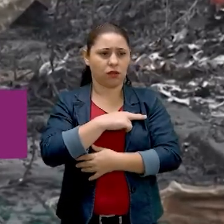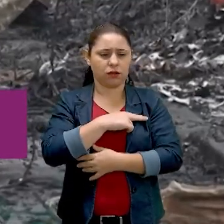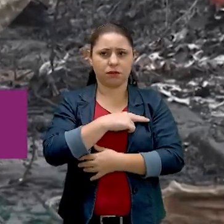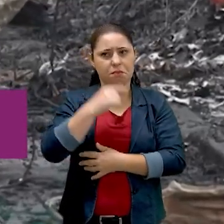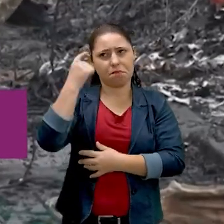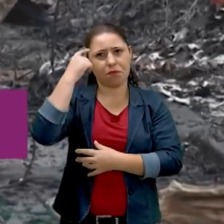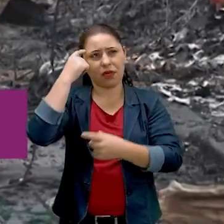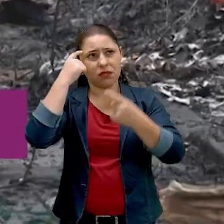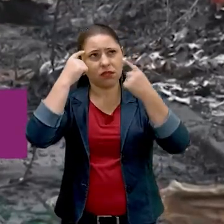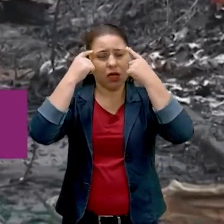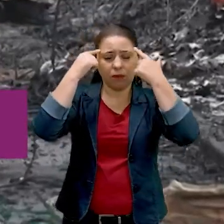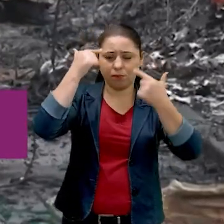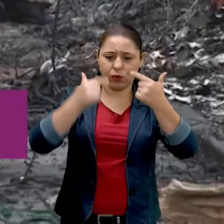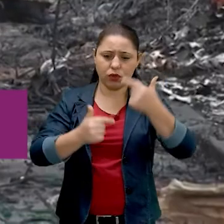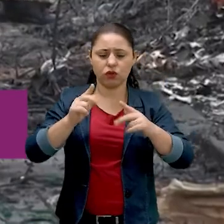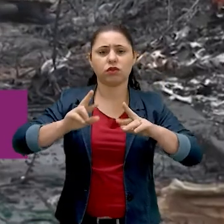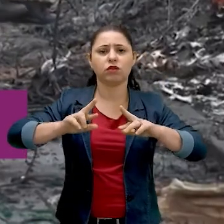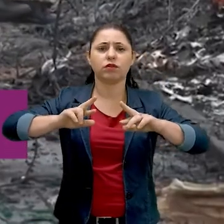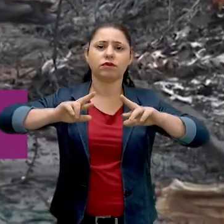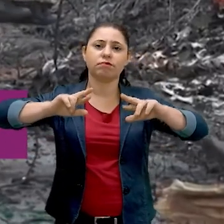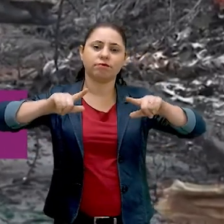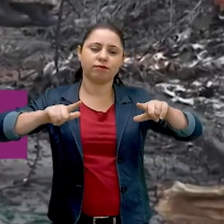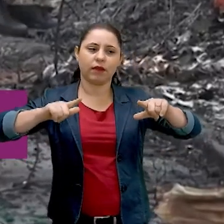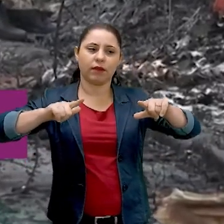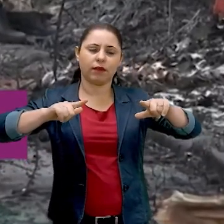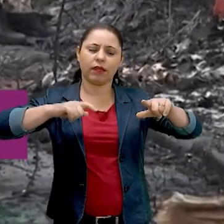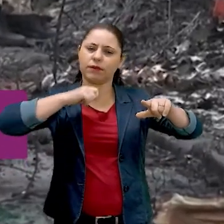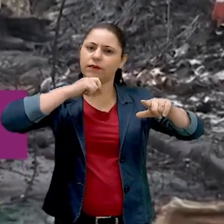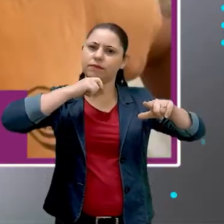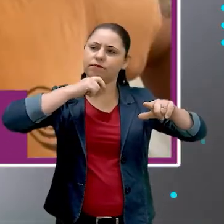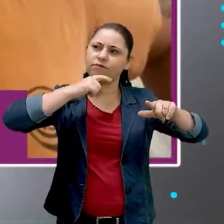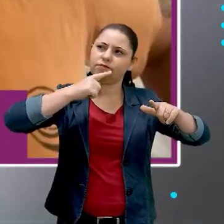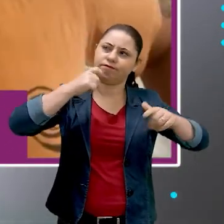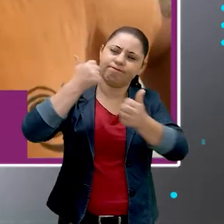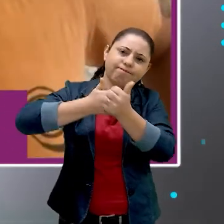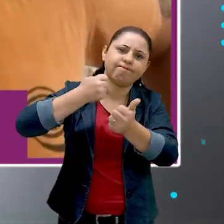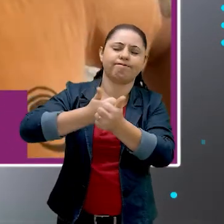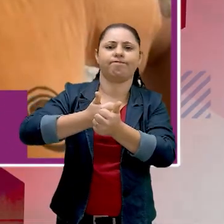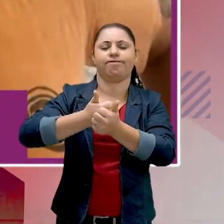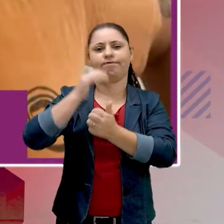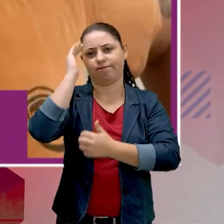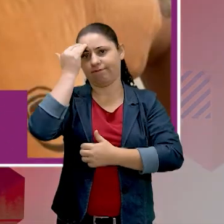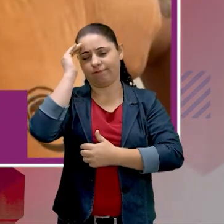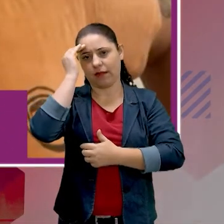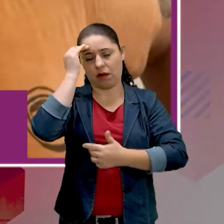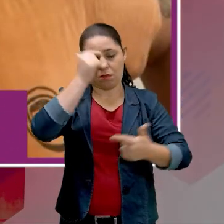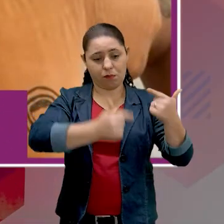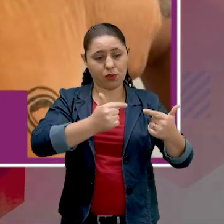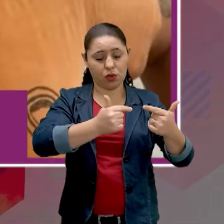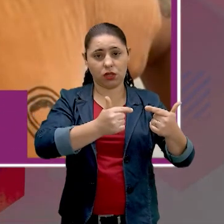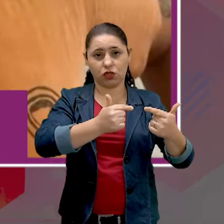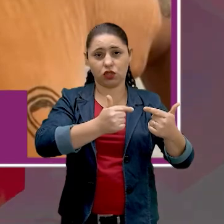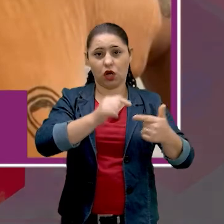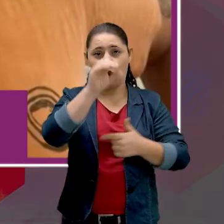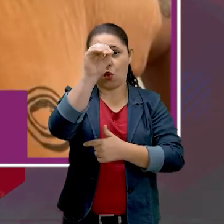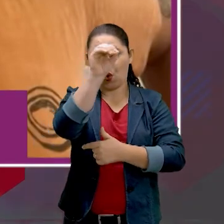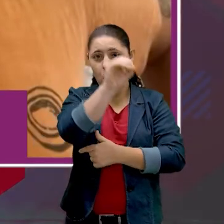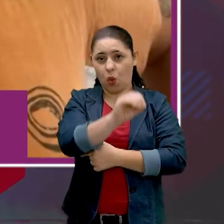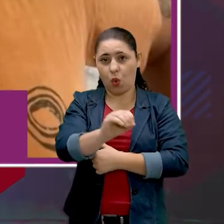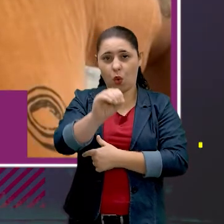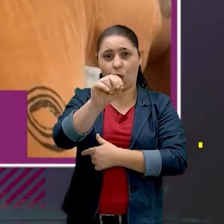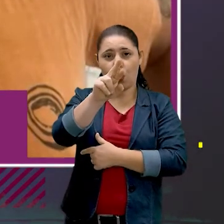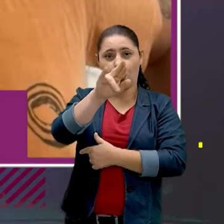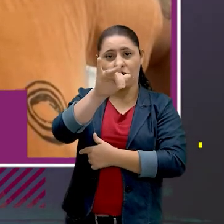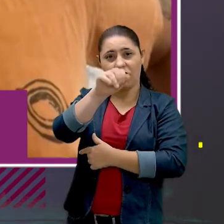do Ocidente, com a forma de fazer política por aqui, tentar entender nessa cultura política do Oriente, principalmente dos